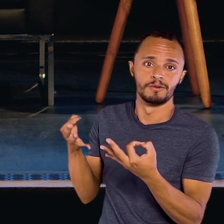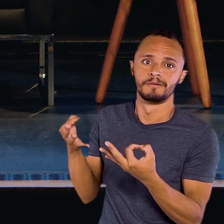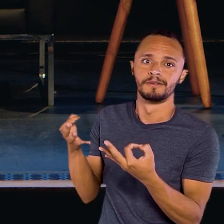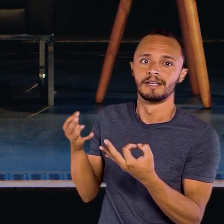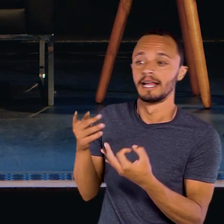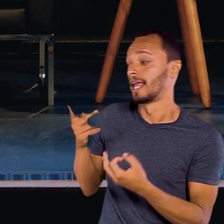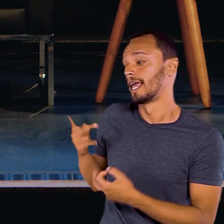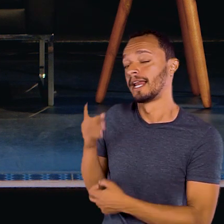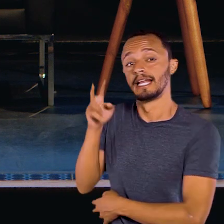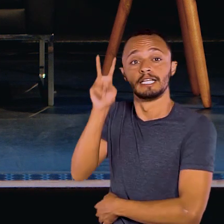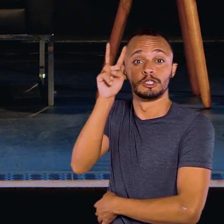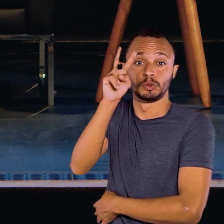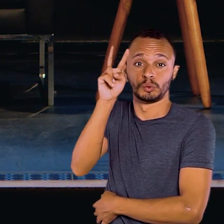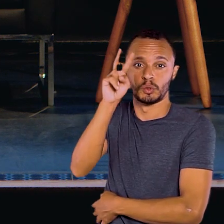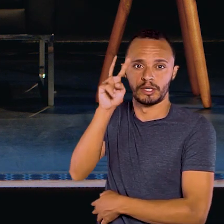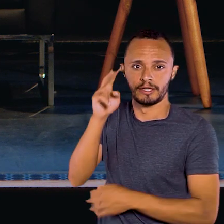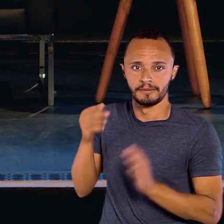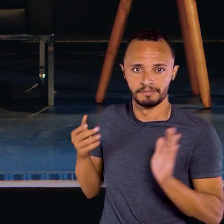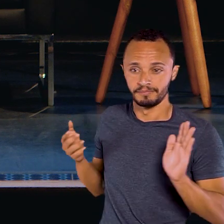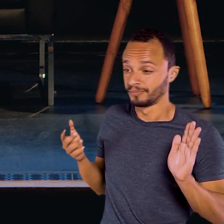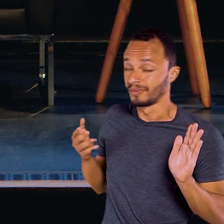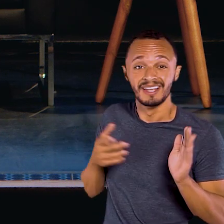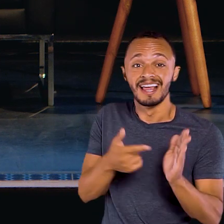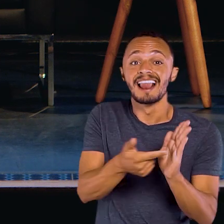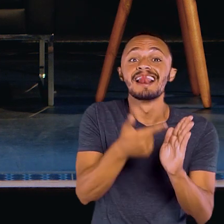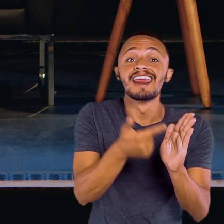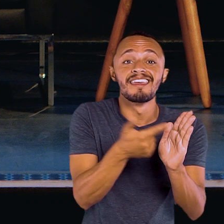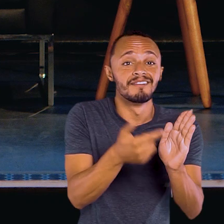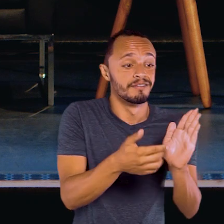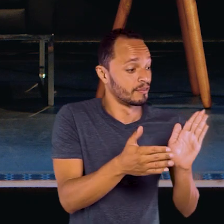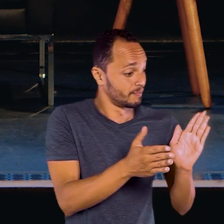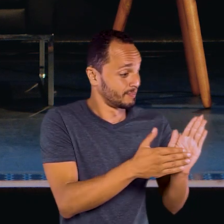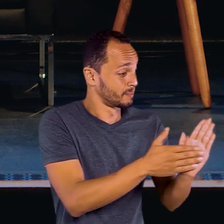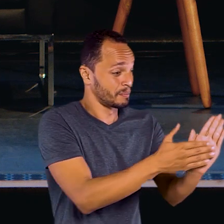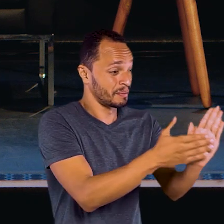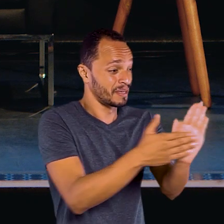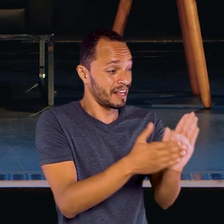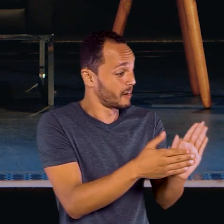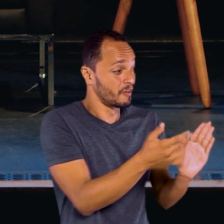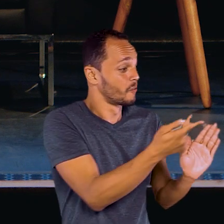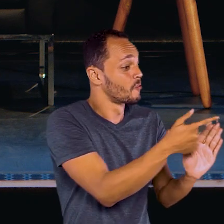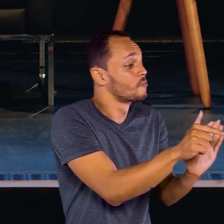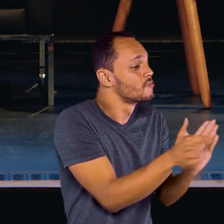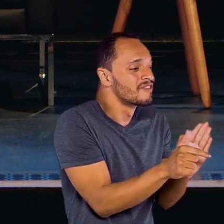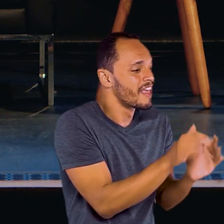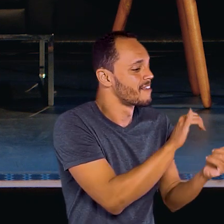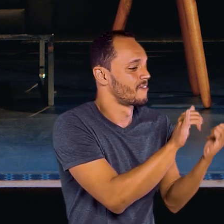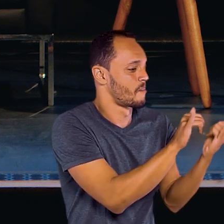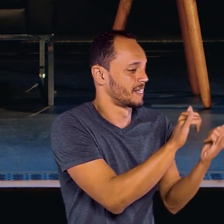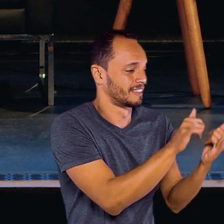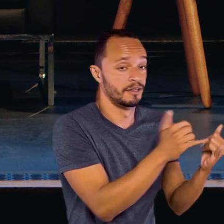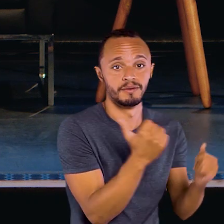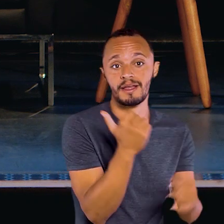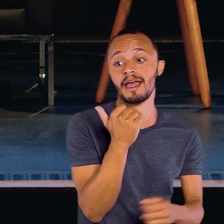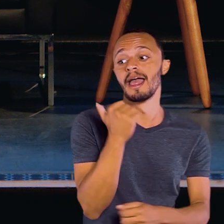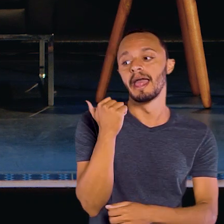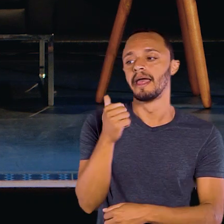memória. Livro nenhum vai me dizer o que ela viveu, o que ela viu, né? E que depois eu comprovei que é